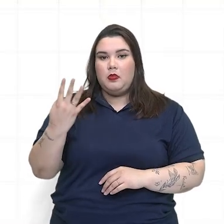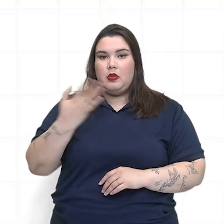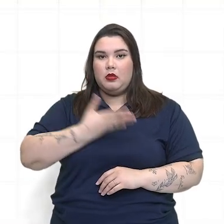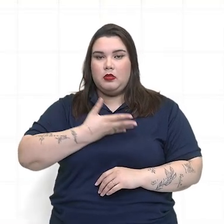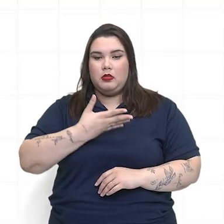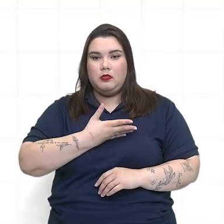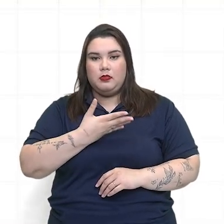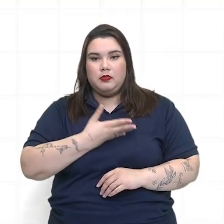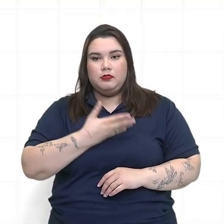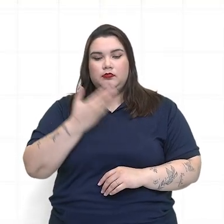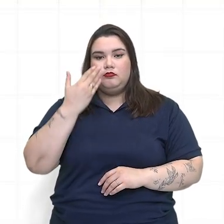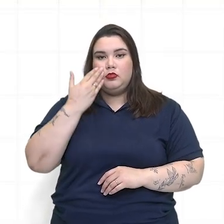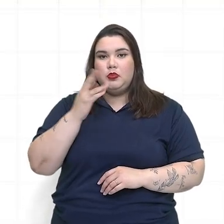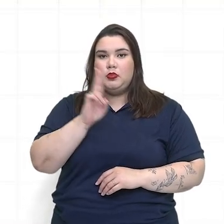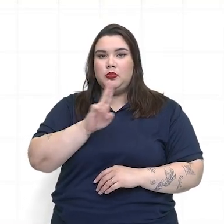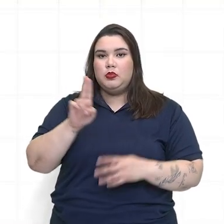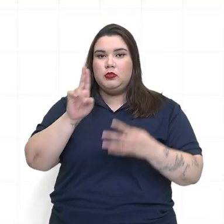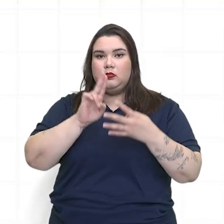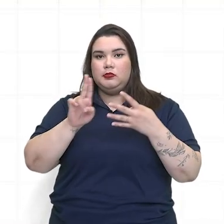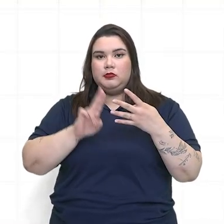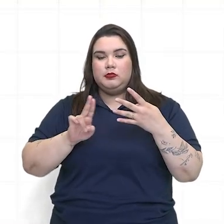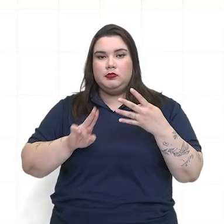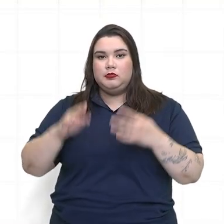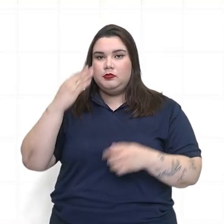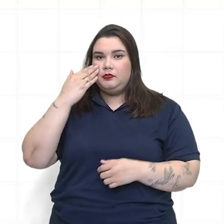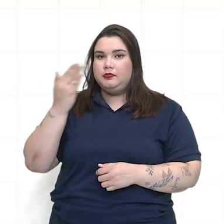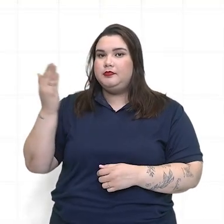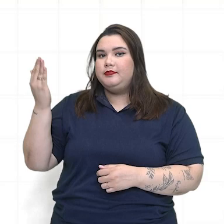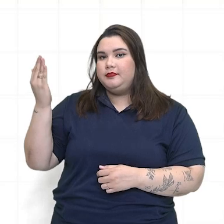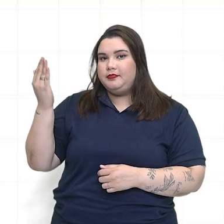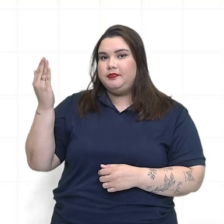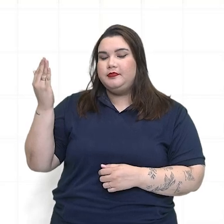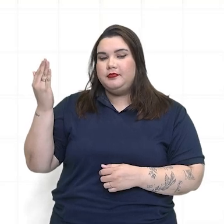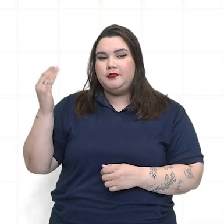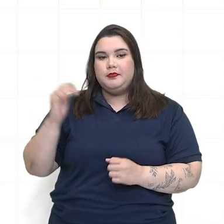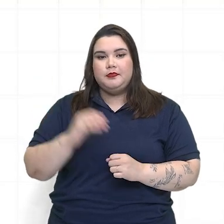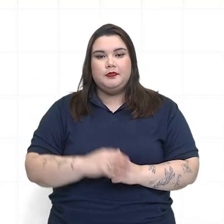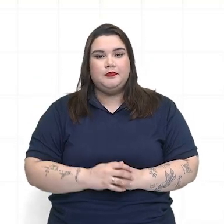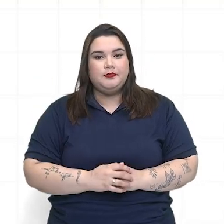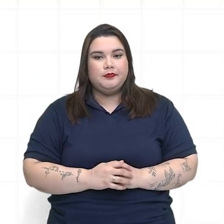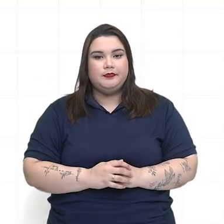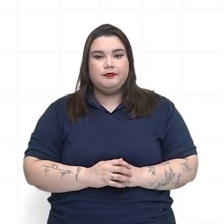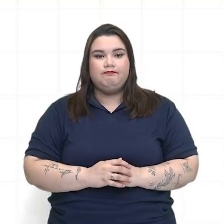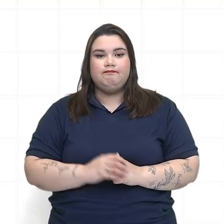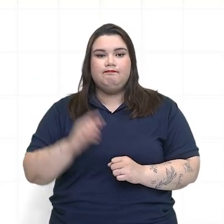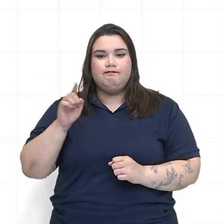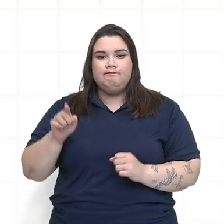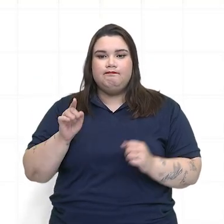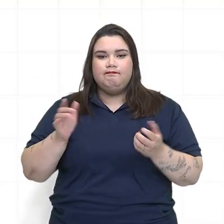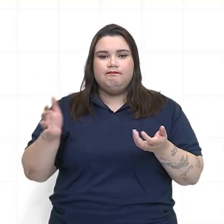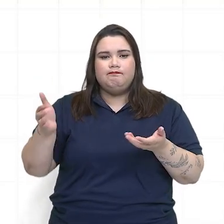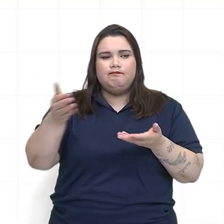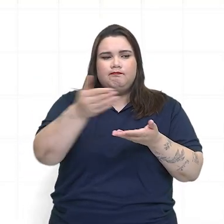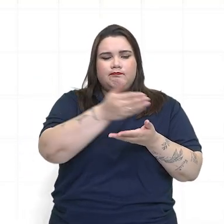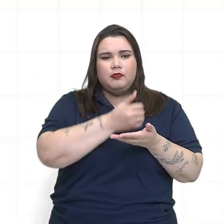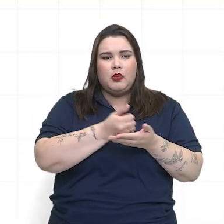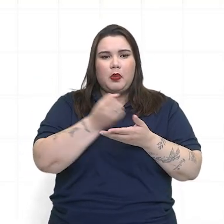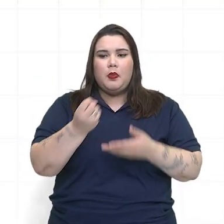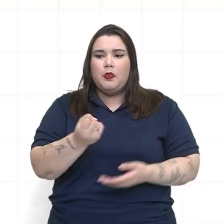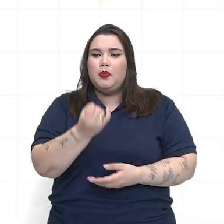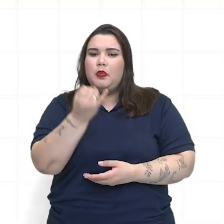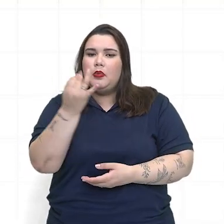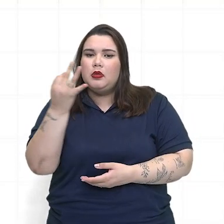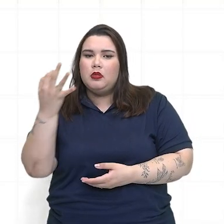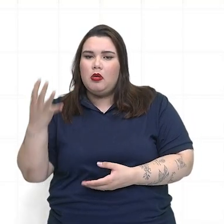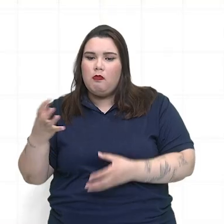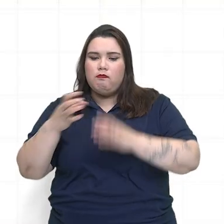4 amigos, Antônio, Bruna, Carlos e Daniela, realizaram